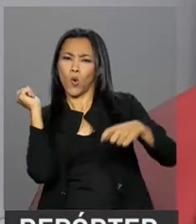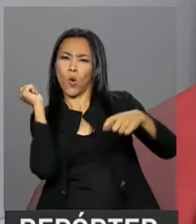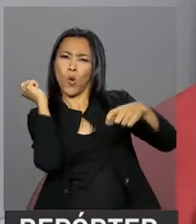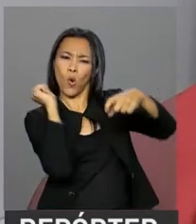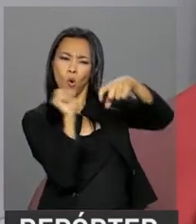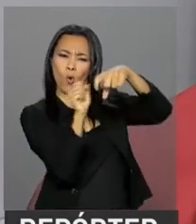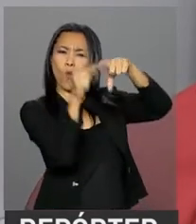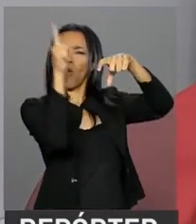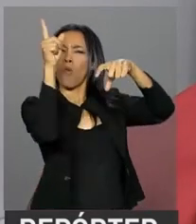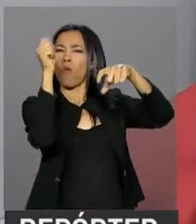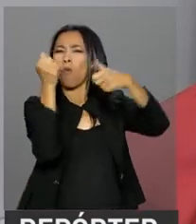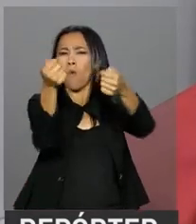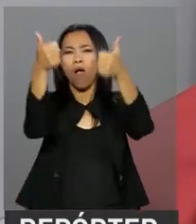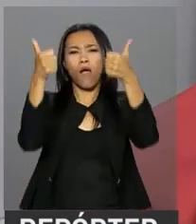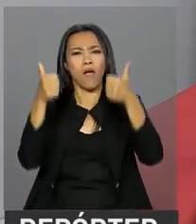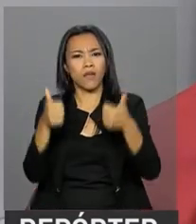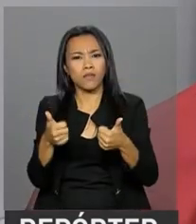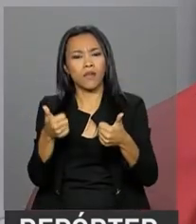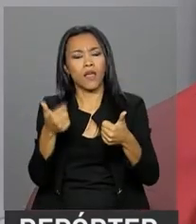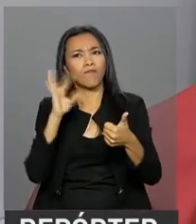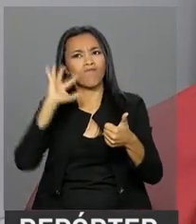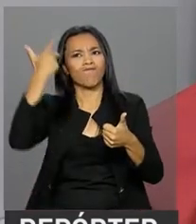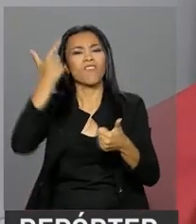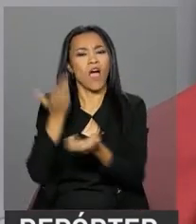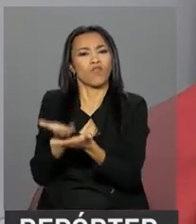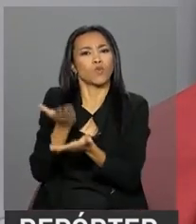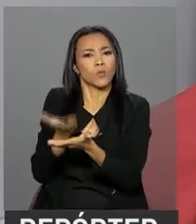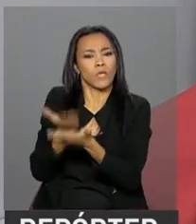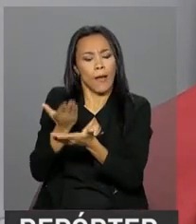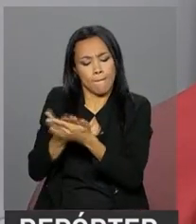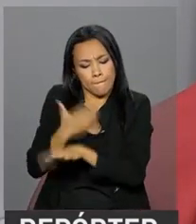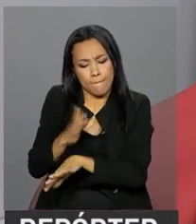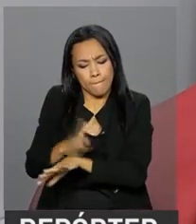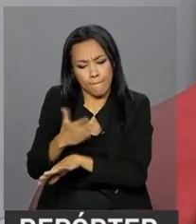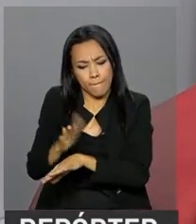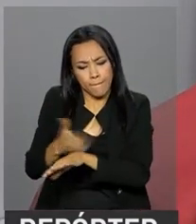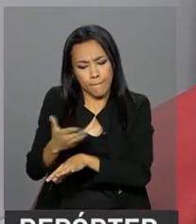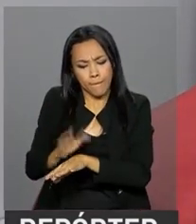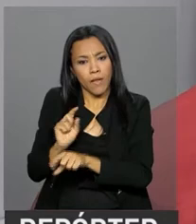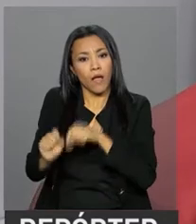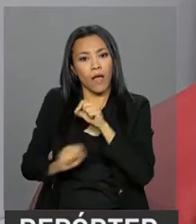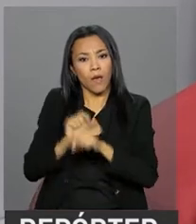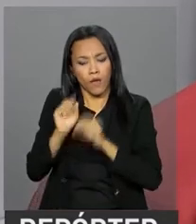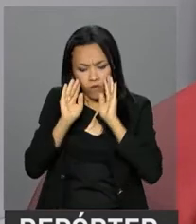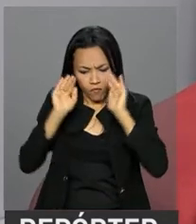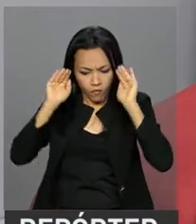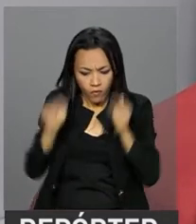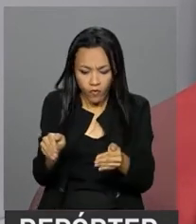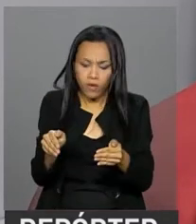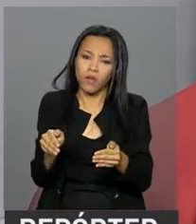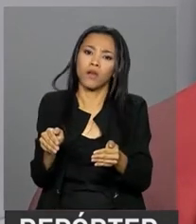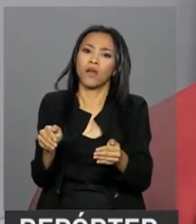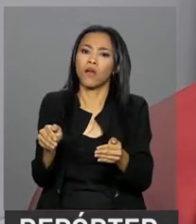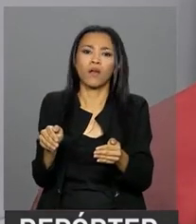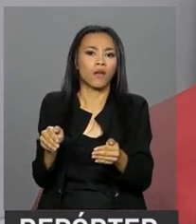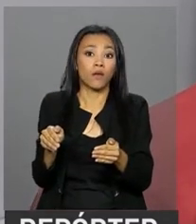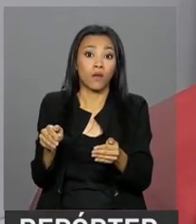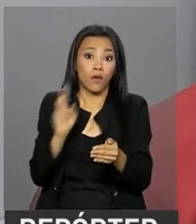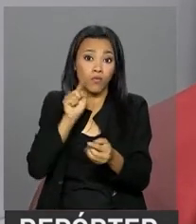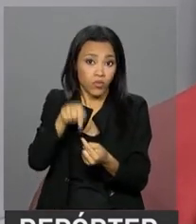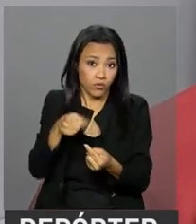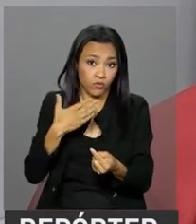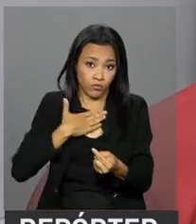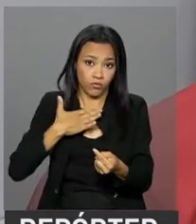duas vezes e entrei no cursinho. E aqui eu comecei a focar totalmente, integral ao